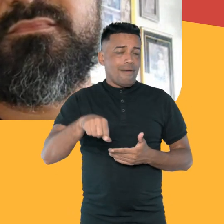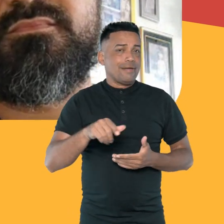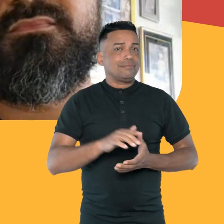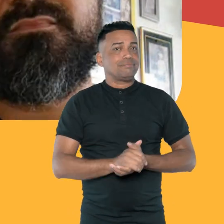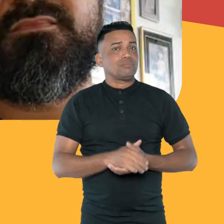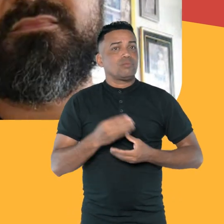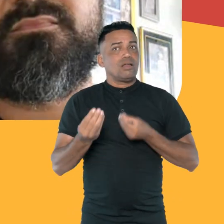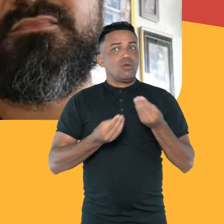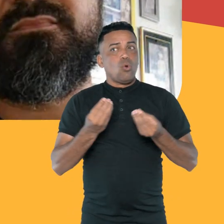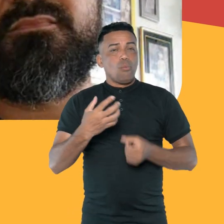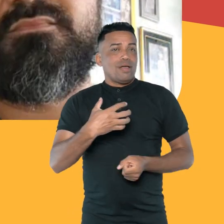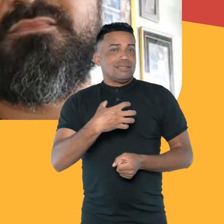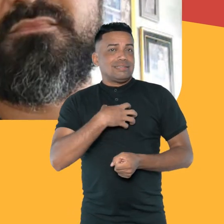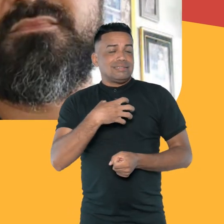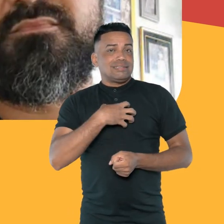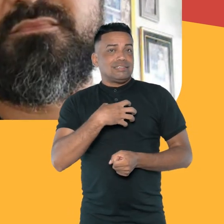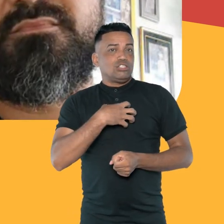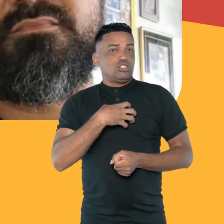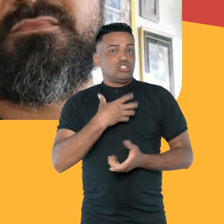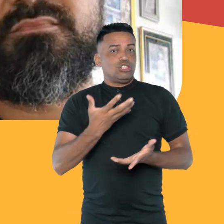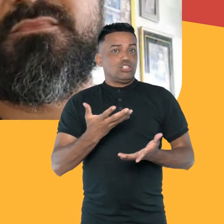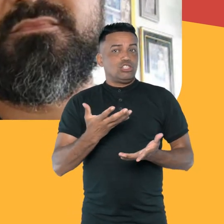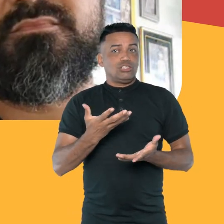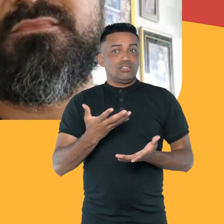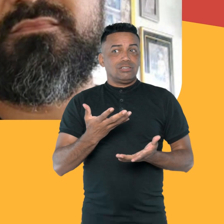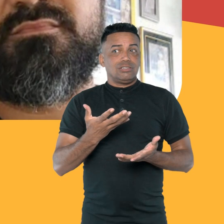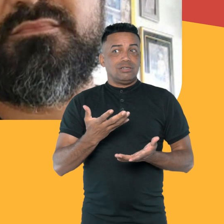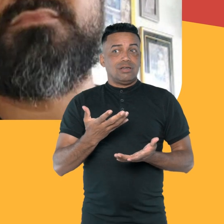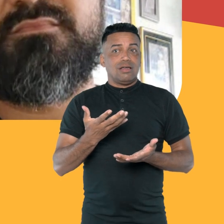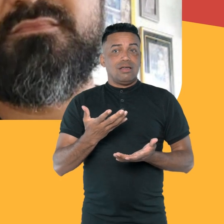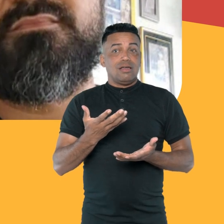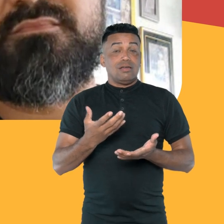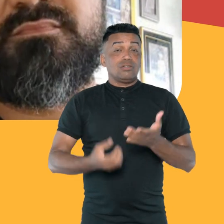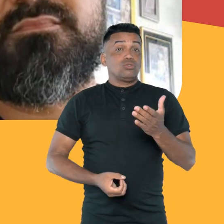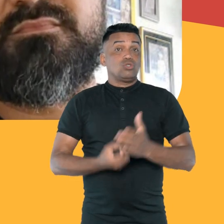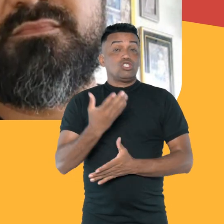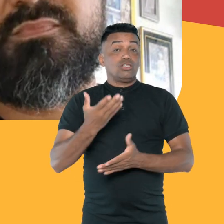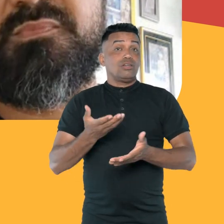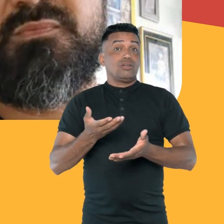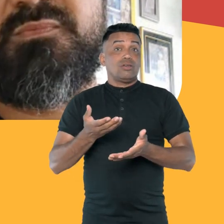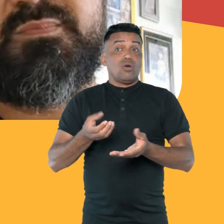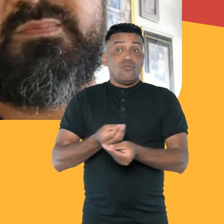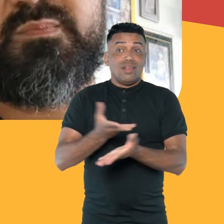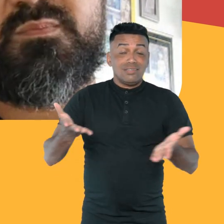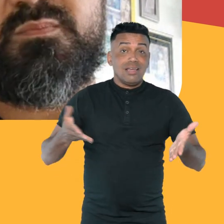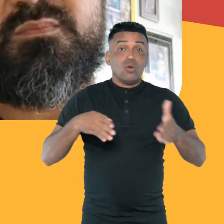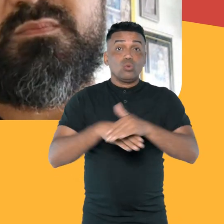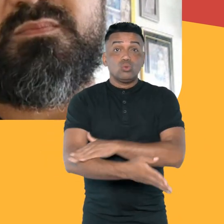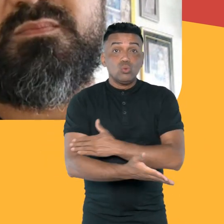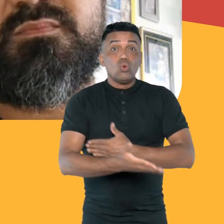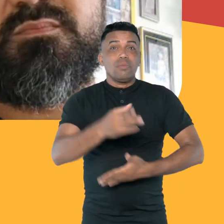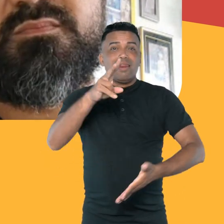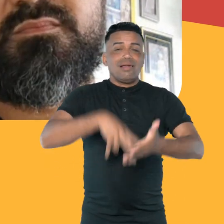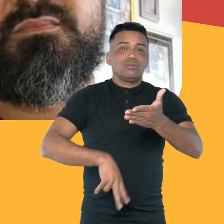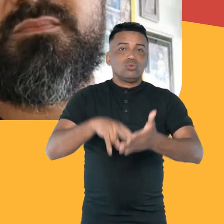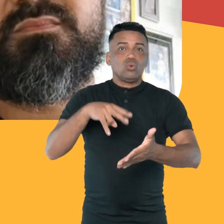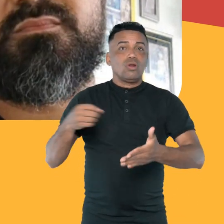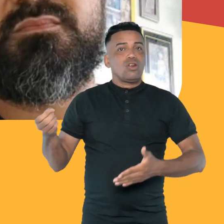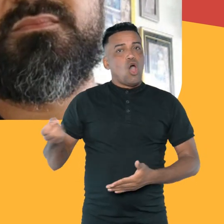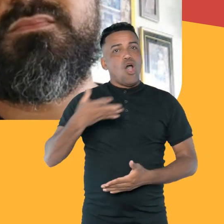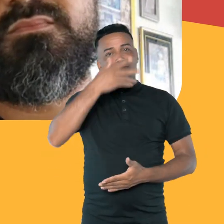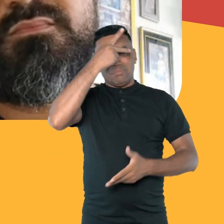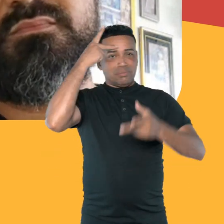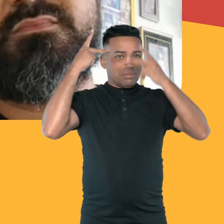como é o sentimento de formar novos leitores a partir desse lugar que é tão caro para a gente, né, que